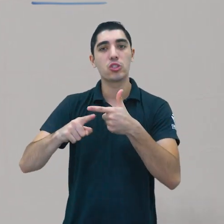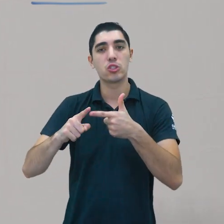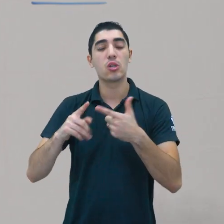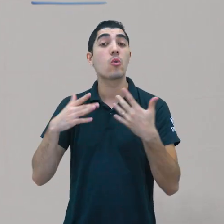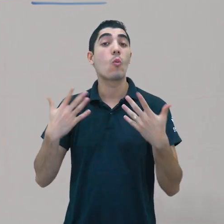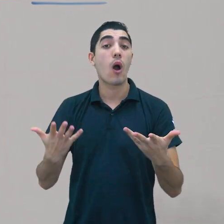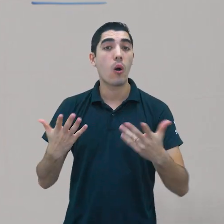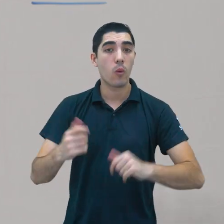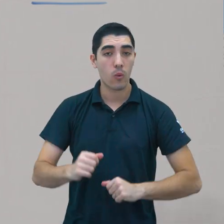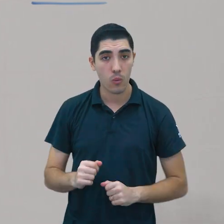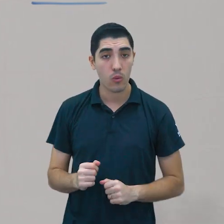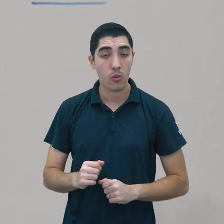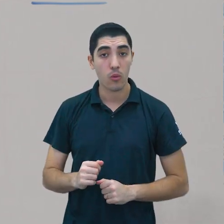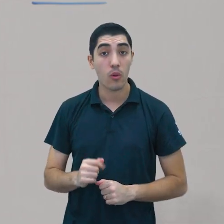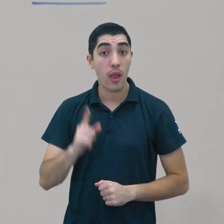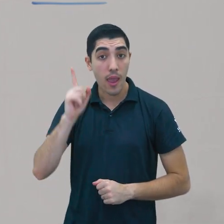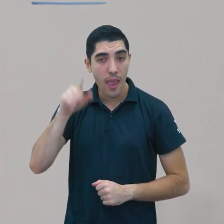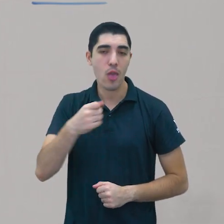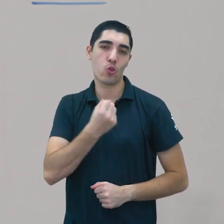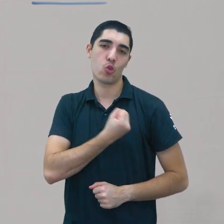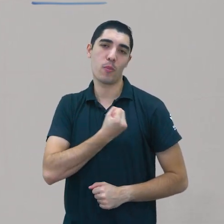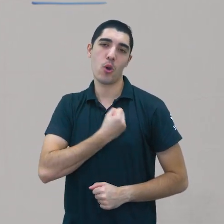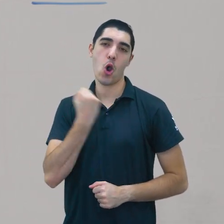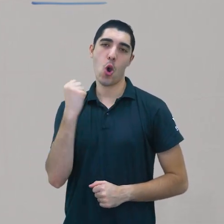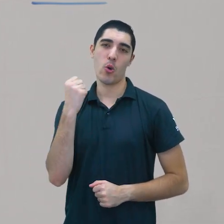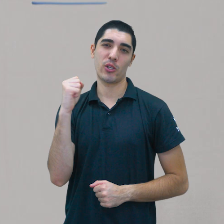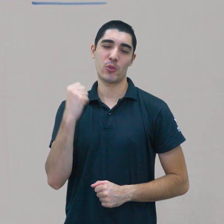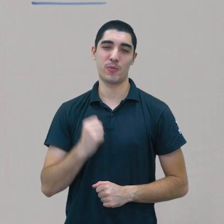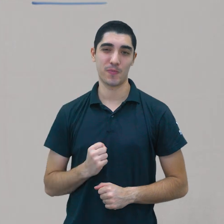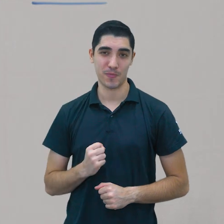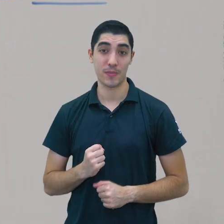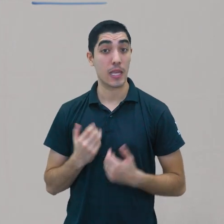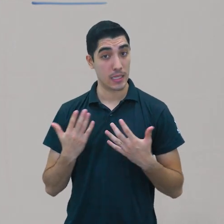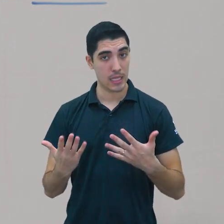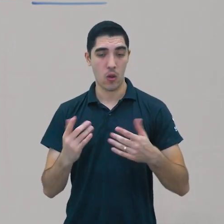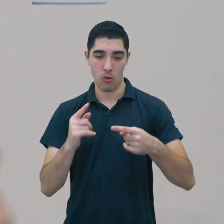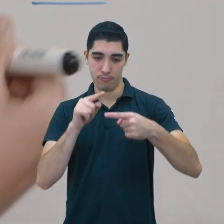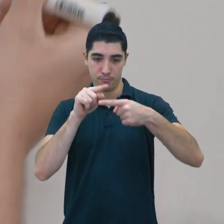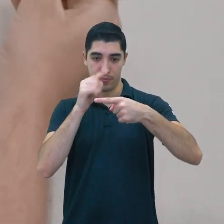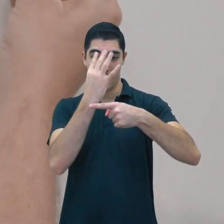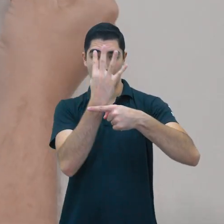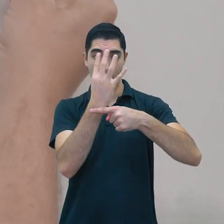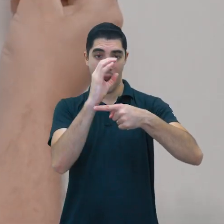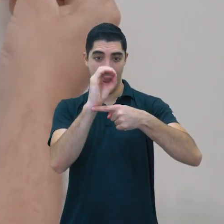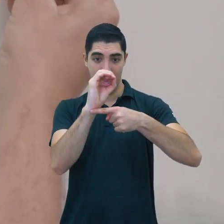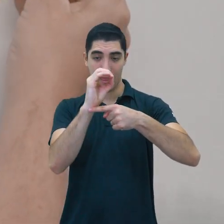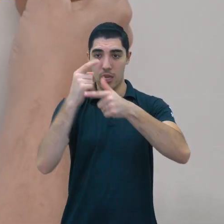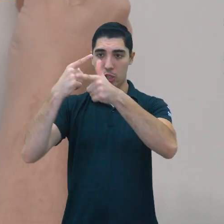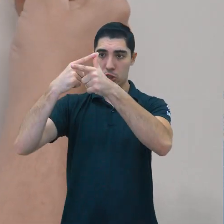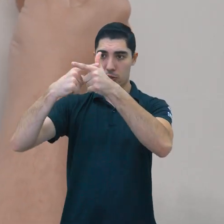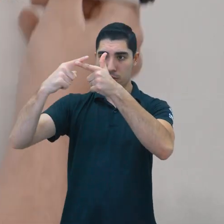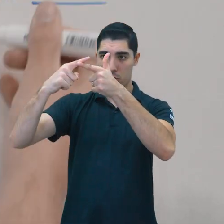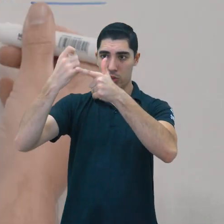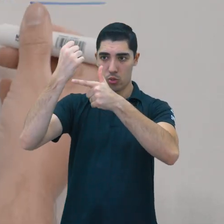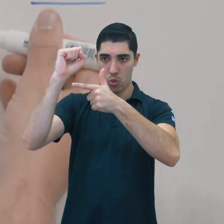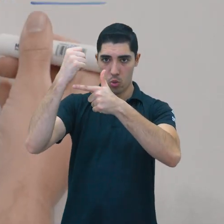divisor entre eles, que eu posso dividir ao mesmo tempo. No caso é o 8. Utilizando aqui, então, o 8.